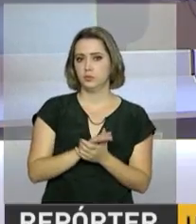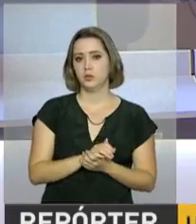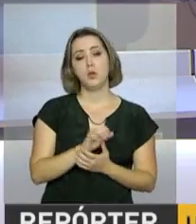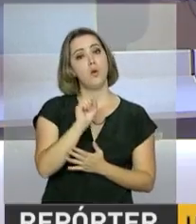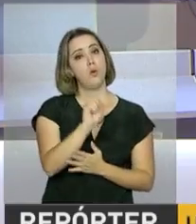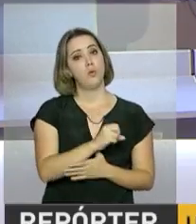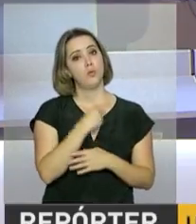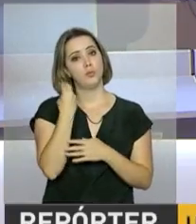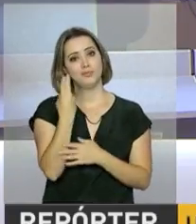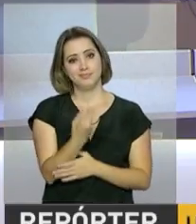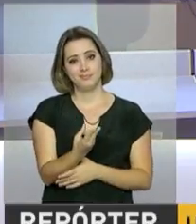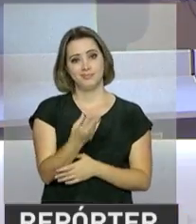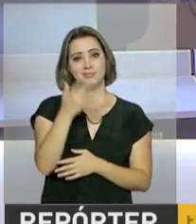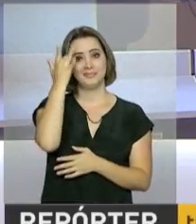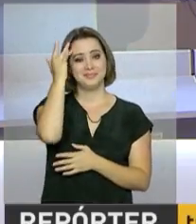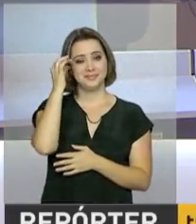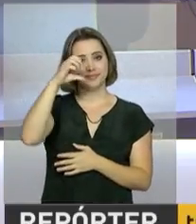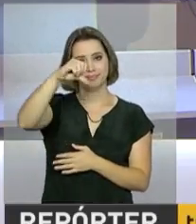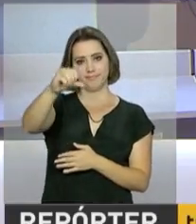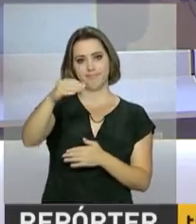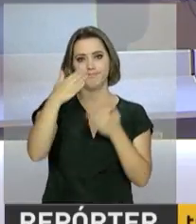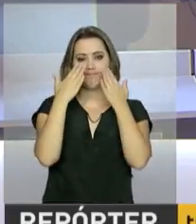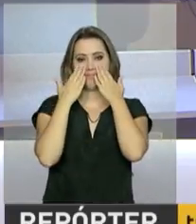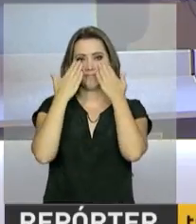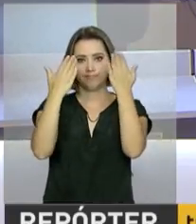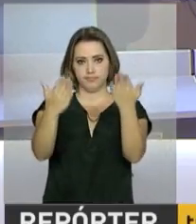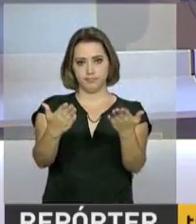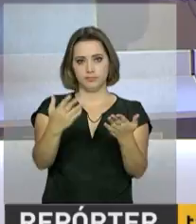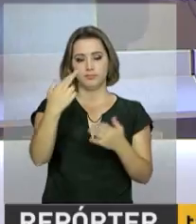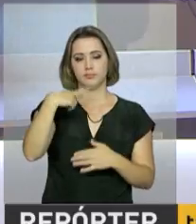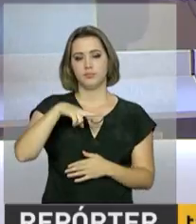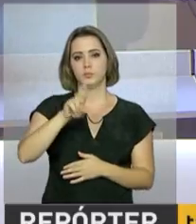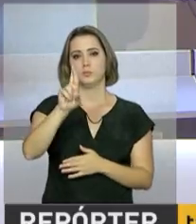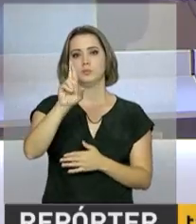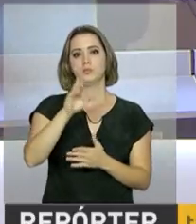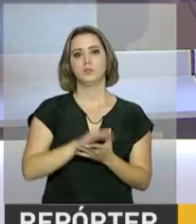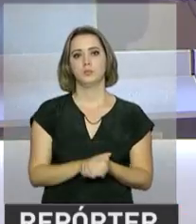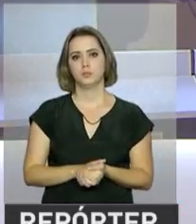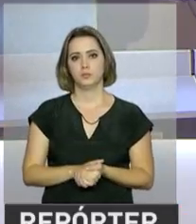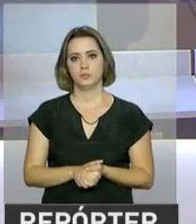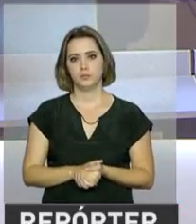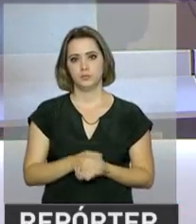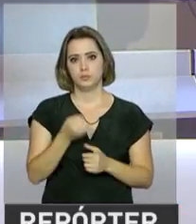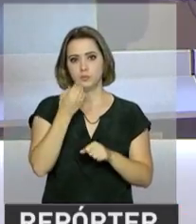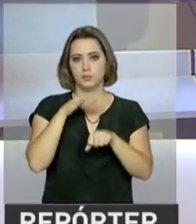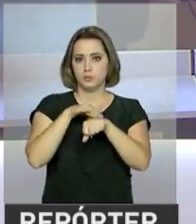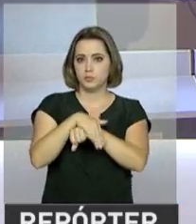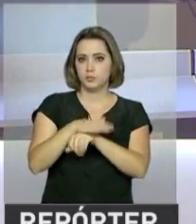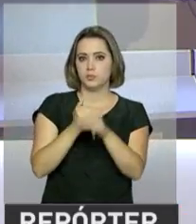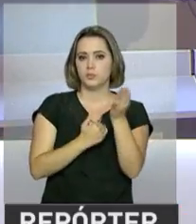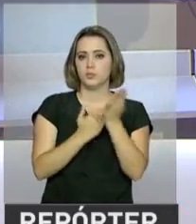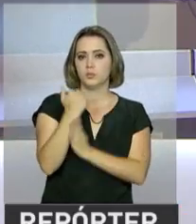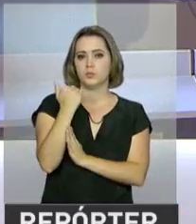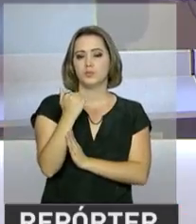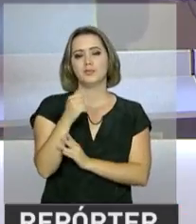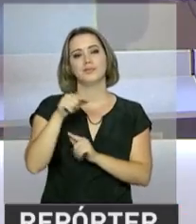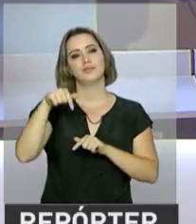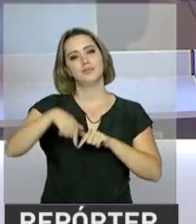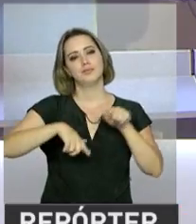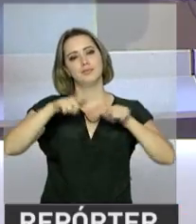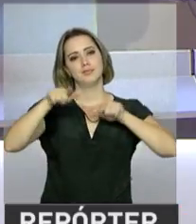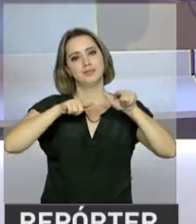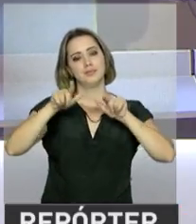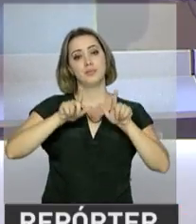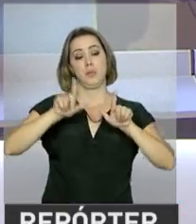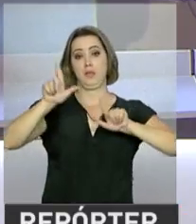informações ou amanhã às 9 da manhã na primeira edição do repórter nbr uma boa noite pra você continue com a gente